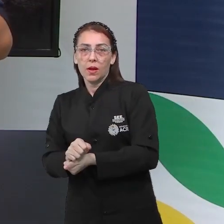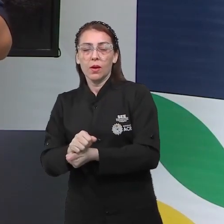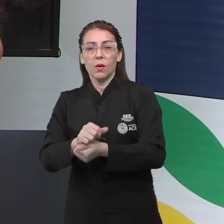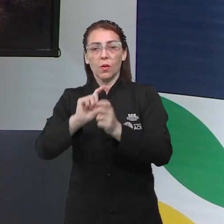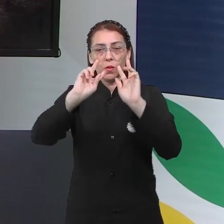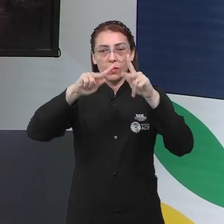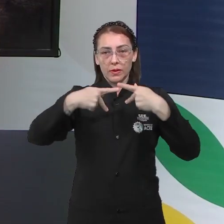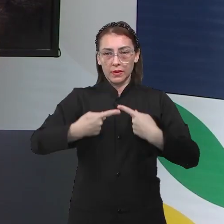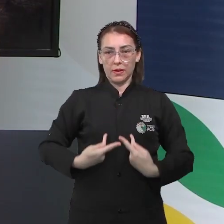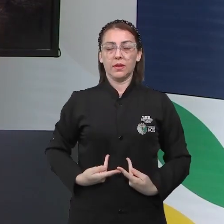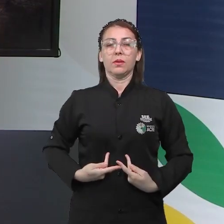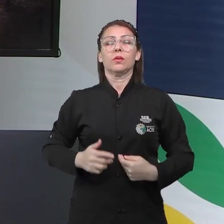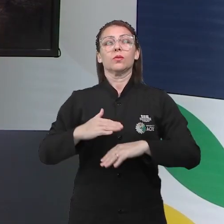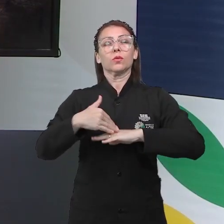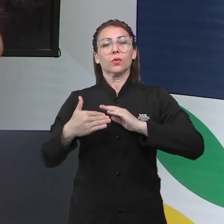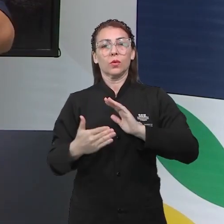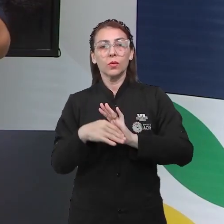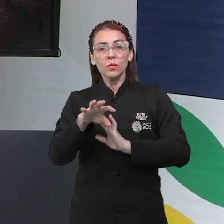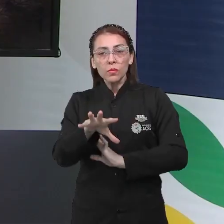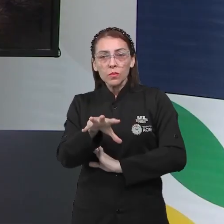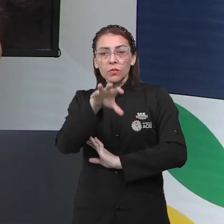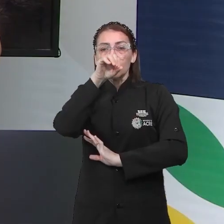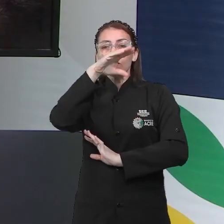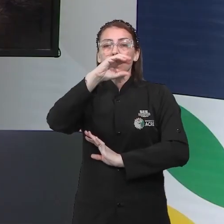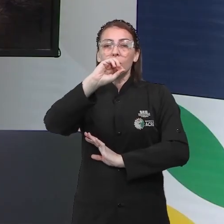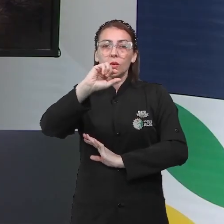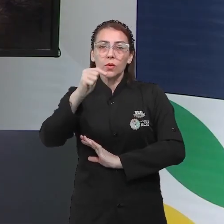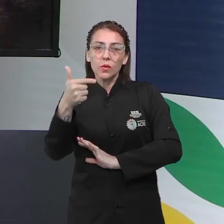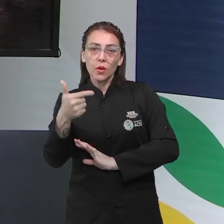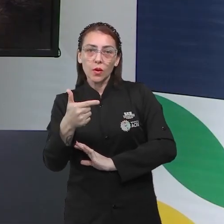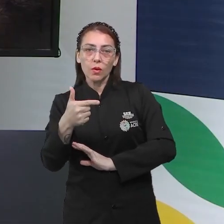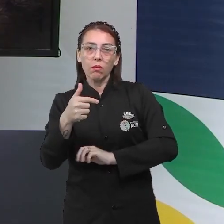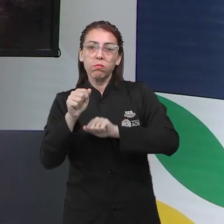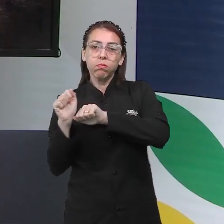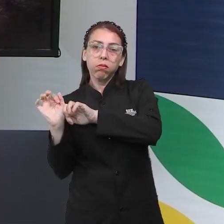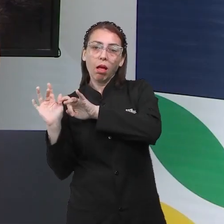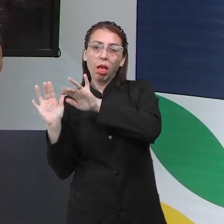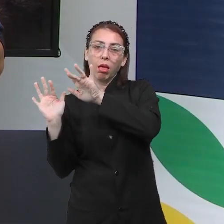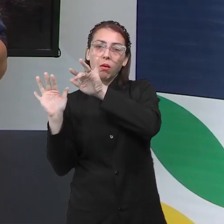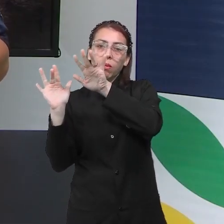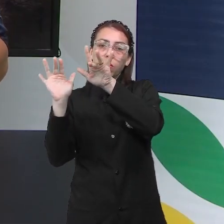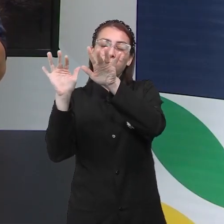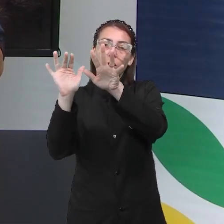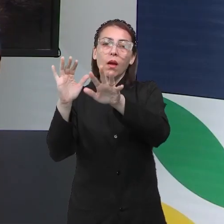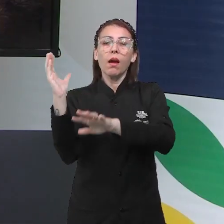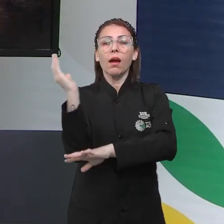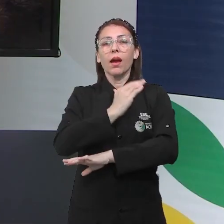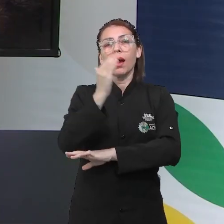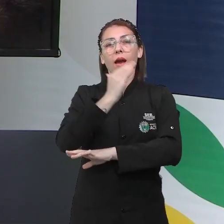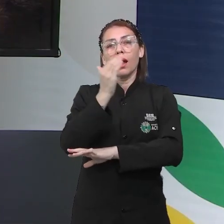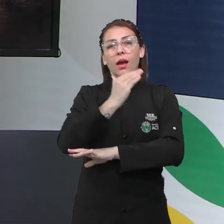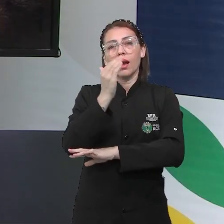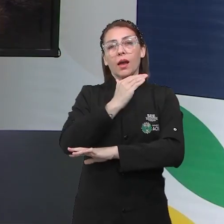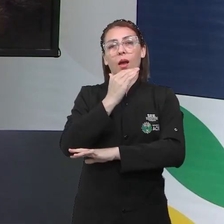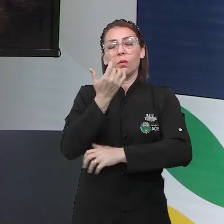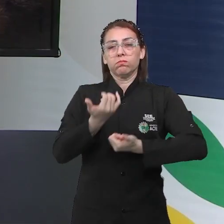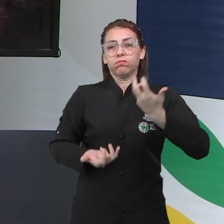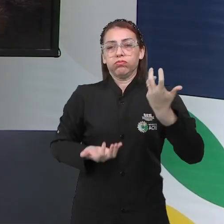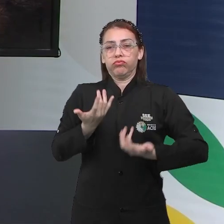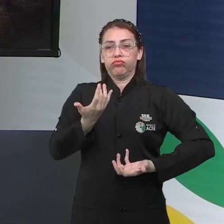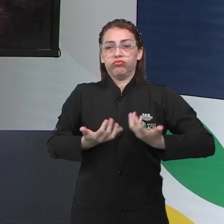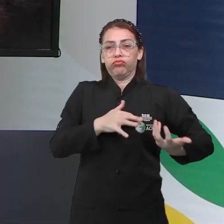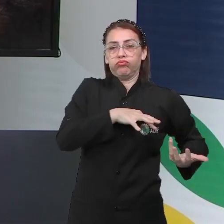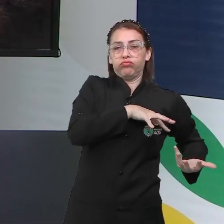humano, com todo o gás carbônico das queimadas que joga na atmosfera, acaba acelerando o processo do aquecimento